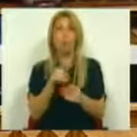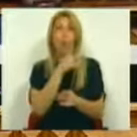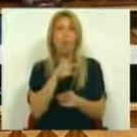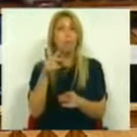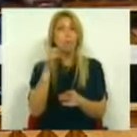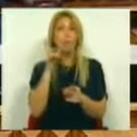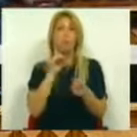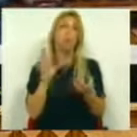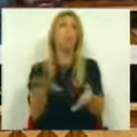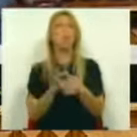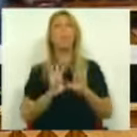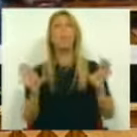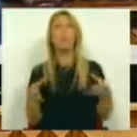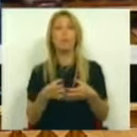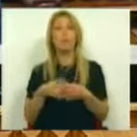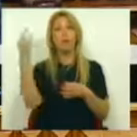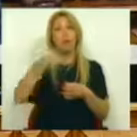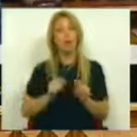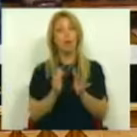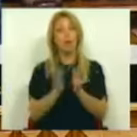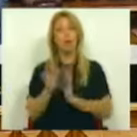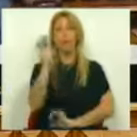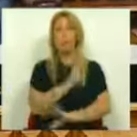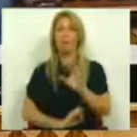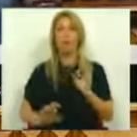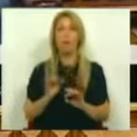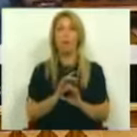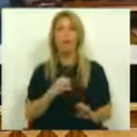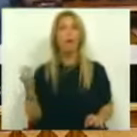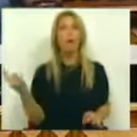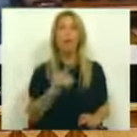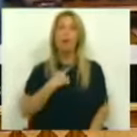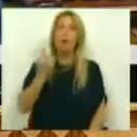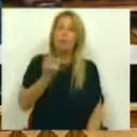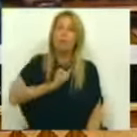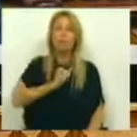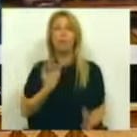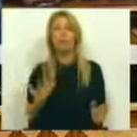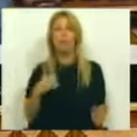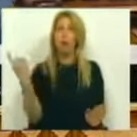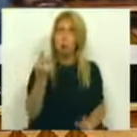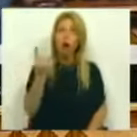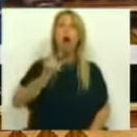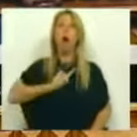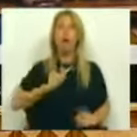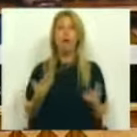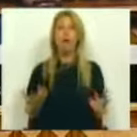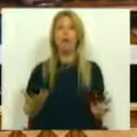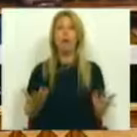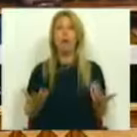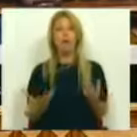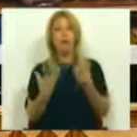compromisso coletivo que se impõe a toda a Europa. É o nosso dever e é a nossa obrigação para com os